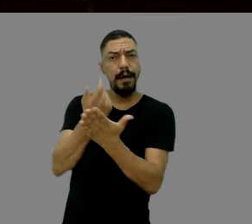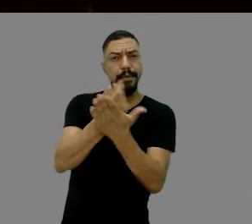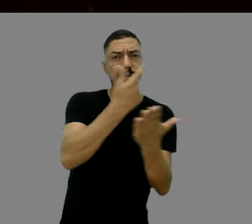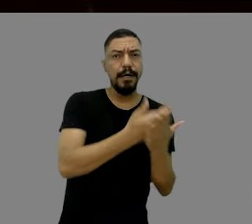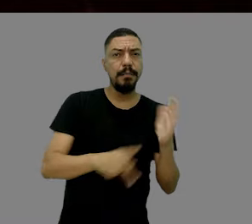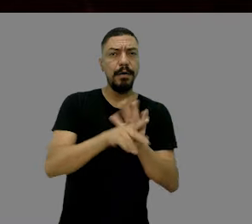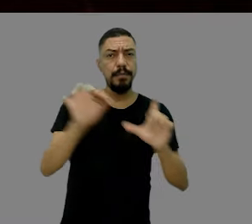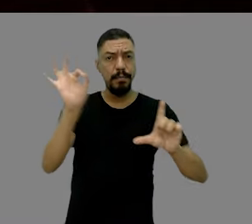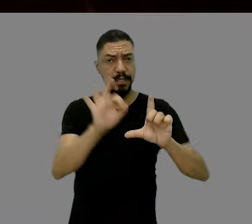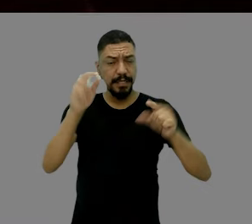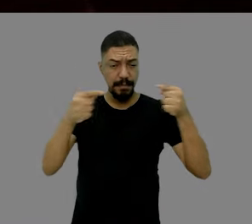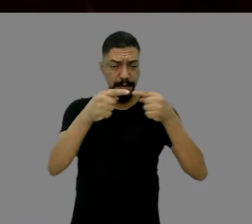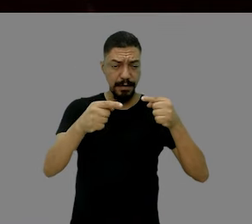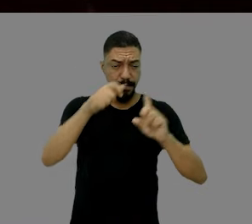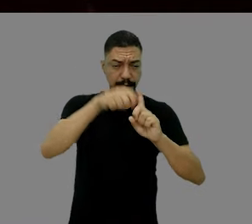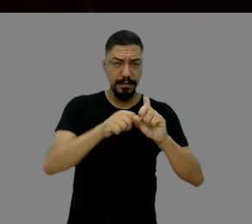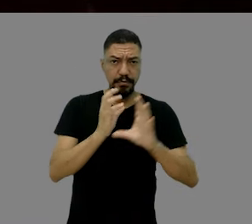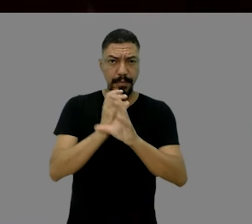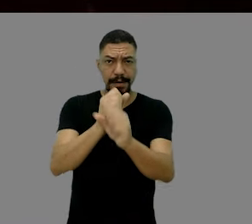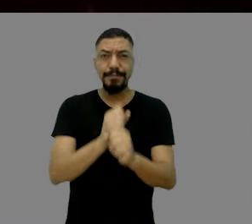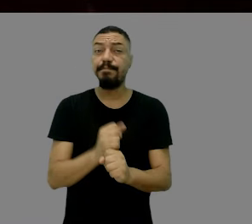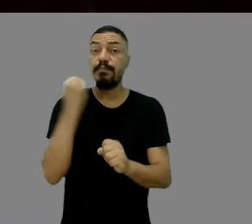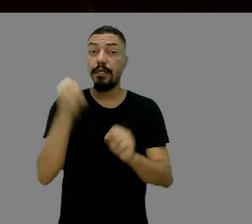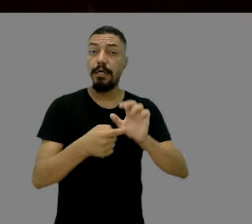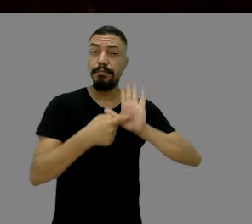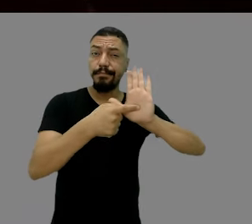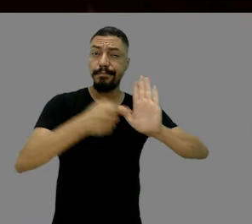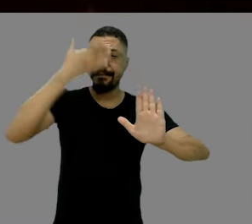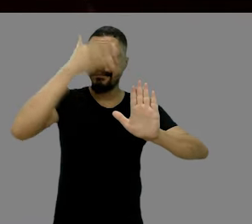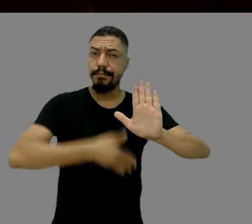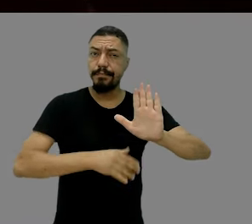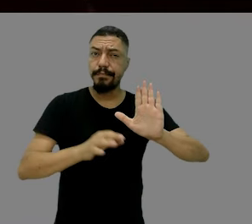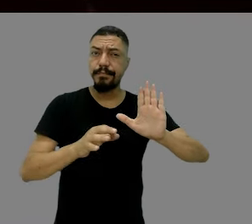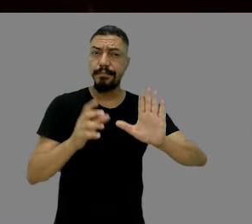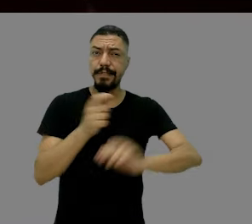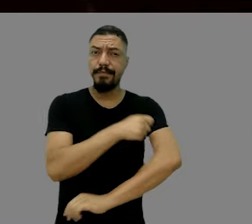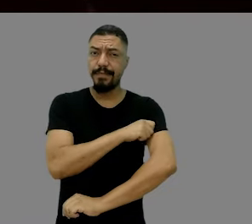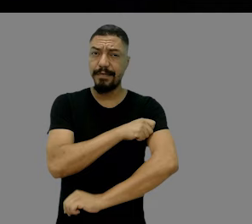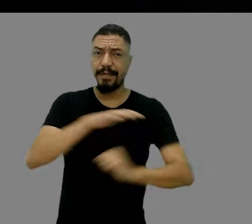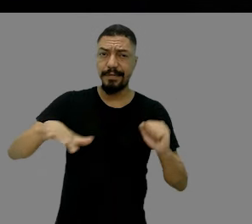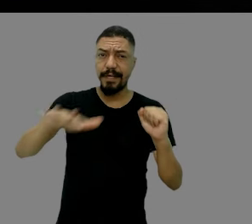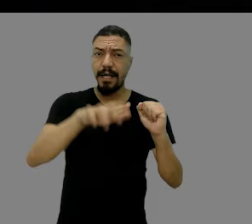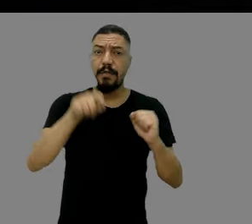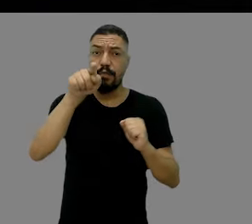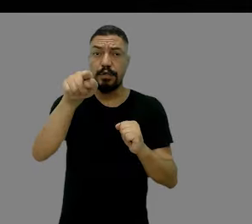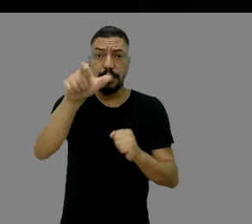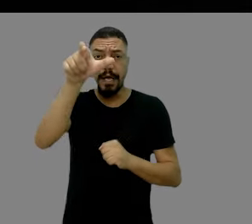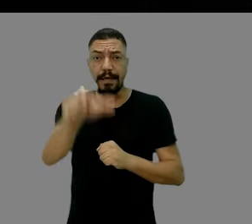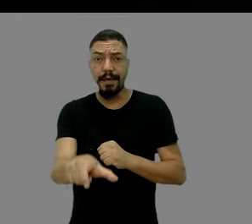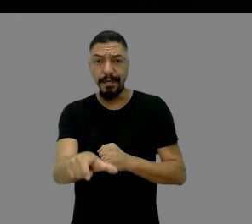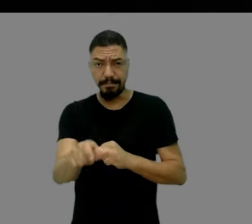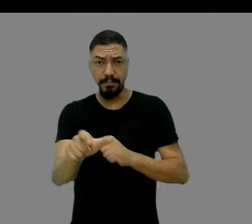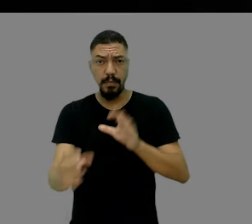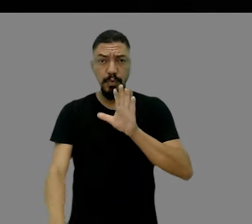mês. O que importa numa prestação de contas e no sentido fiscal é que você, como empresária,